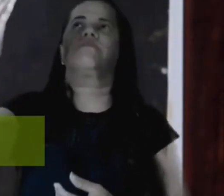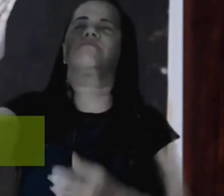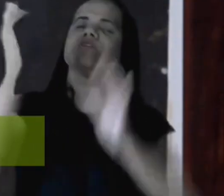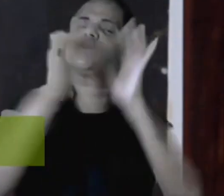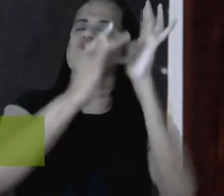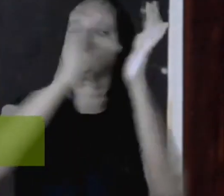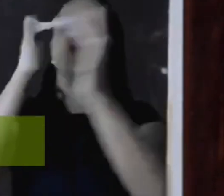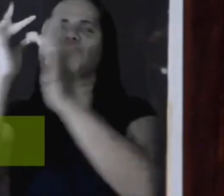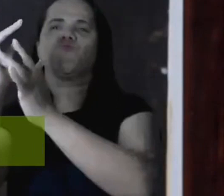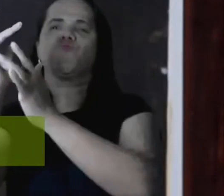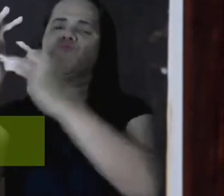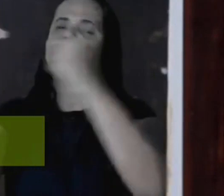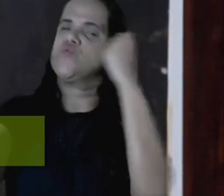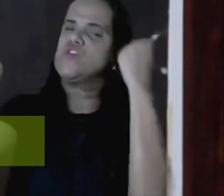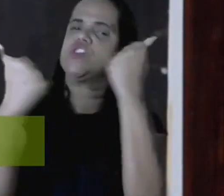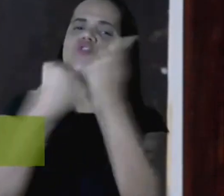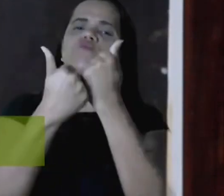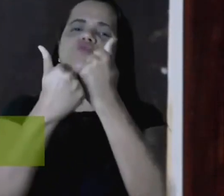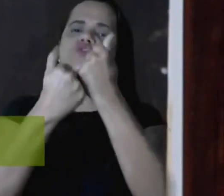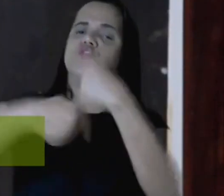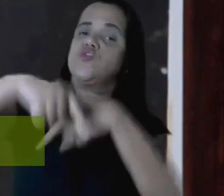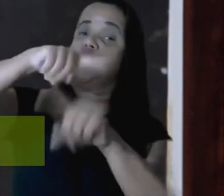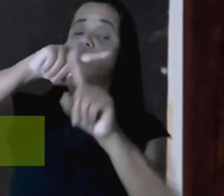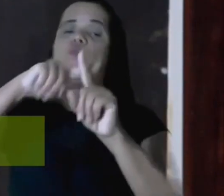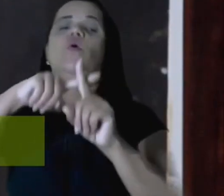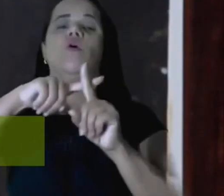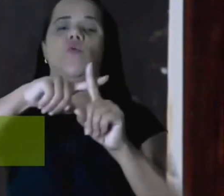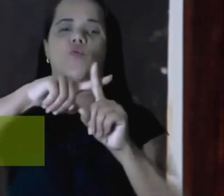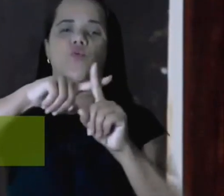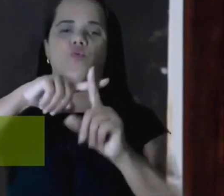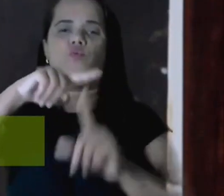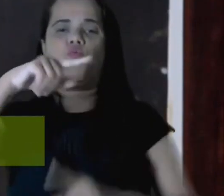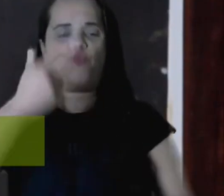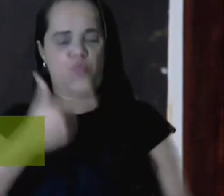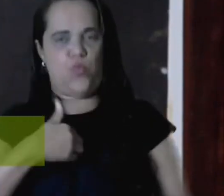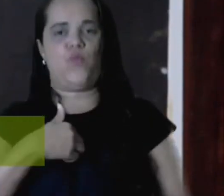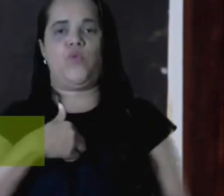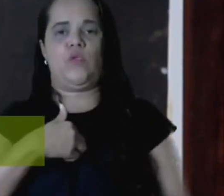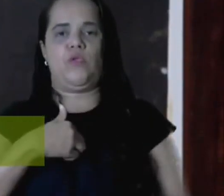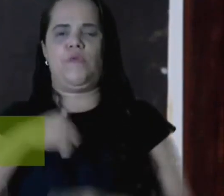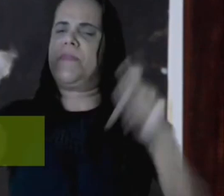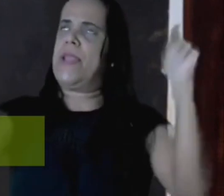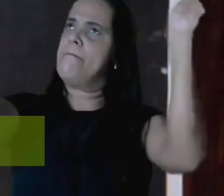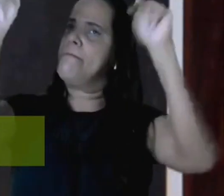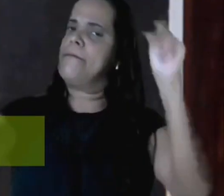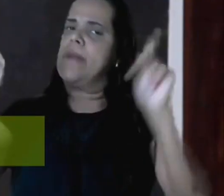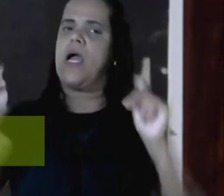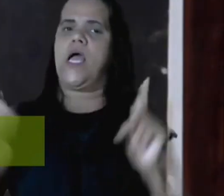que morreu em meu lugar, pela paz que é